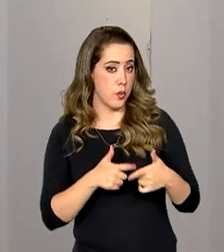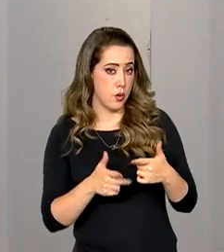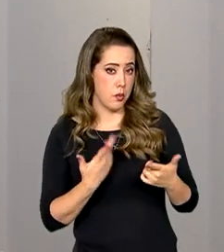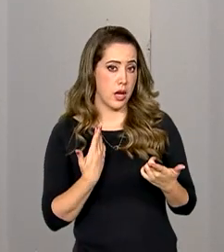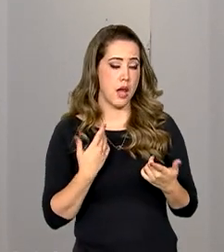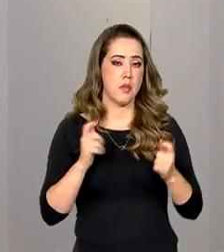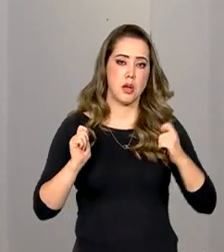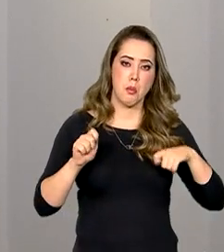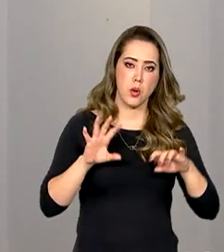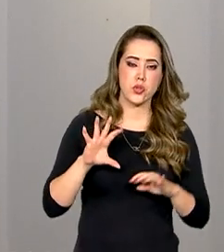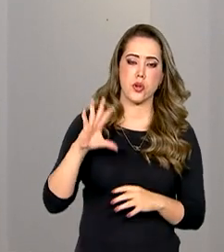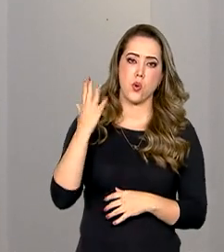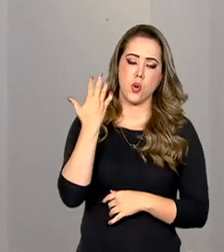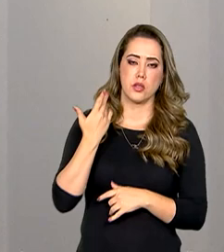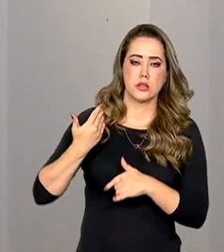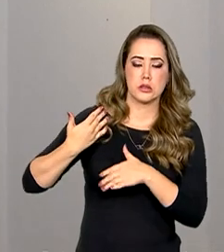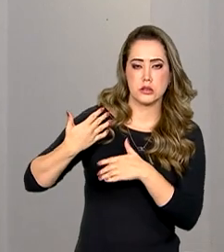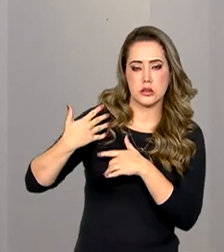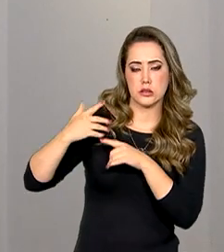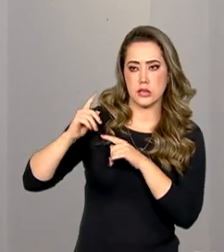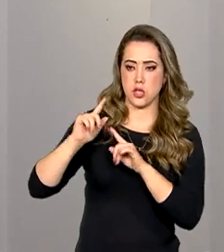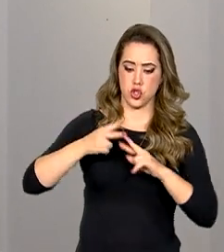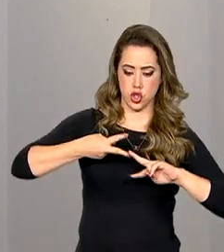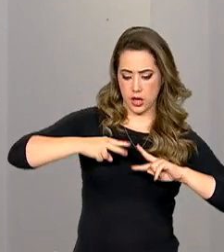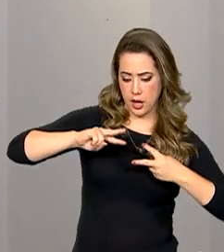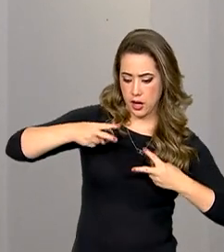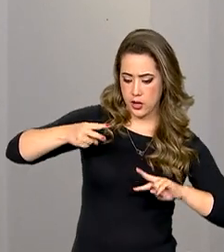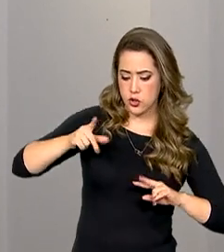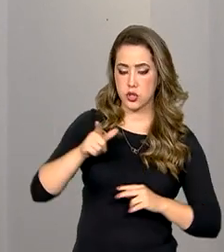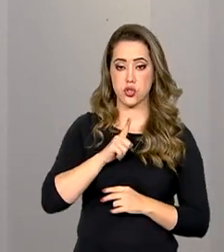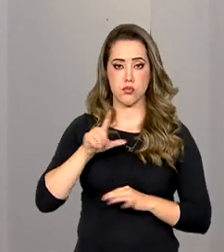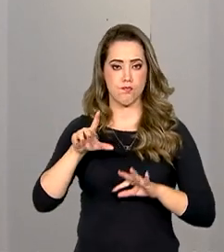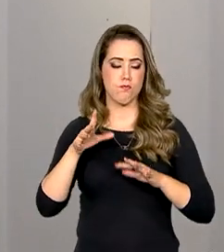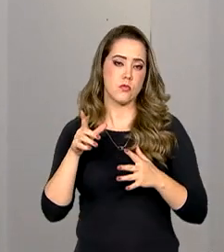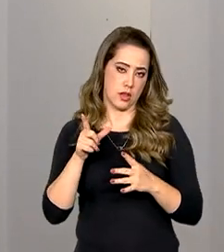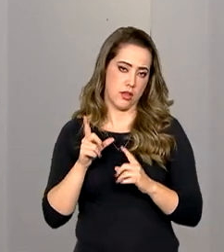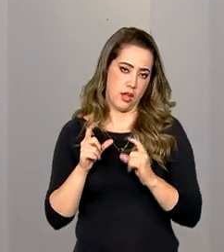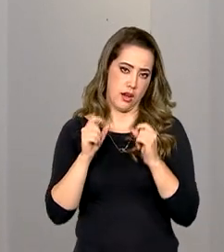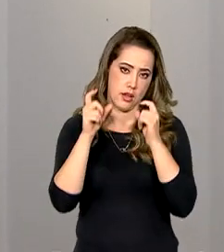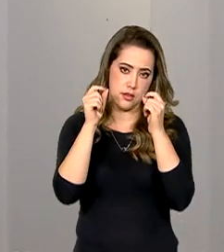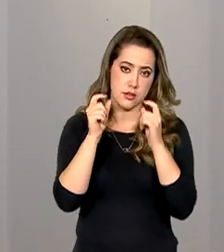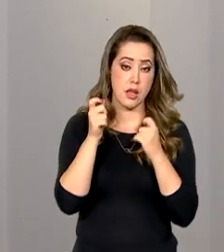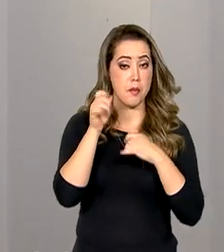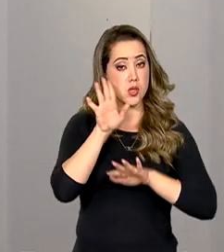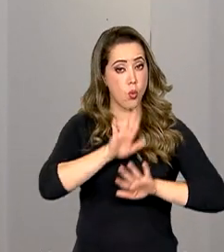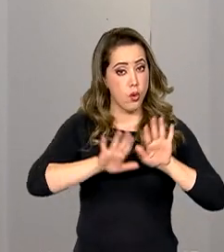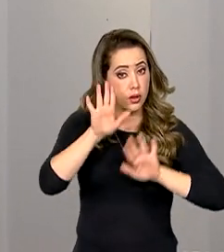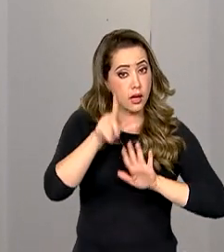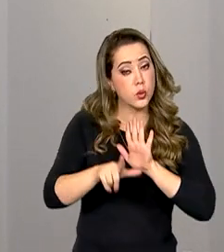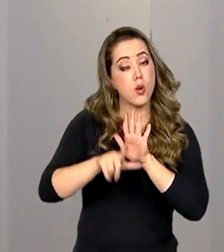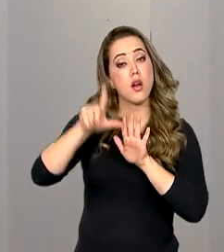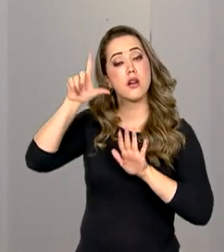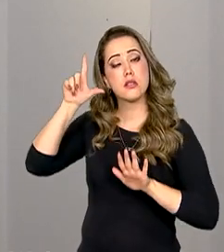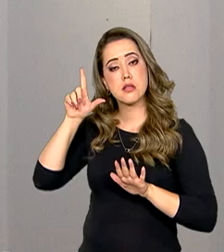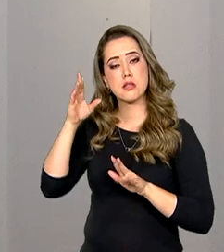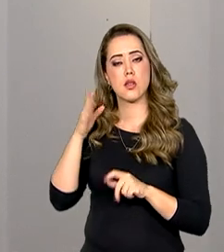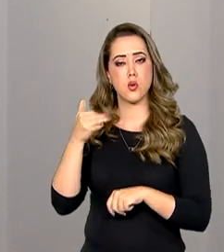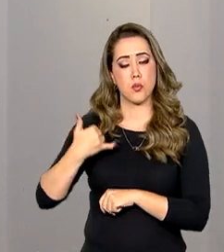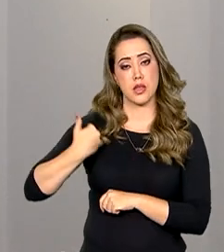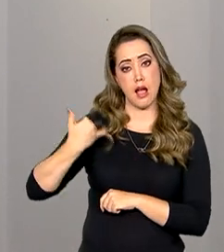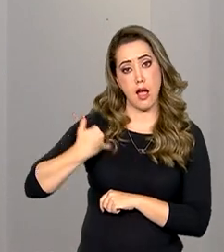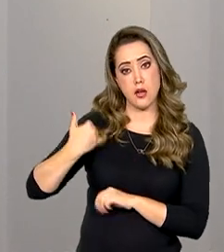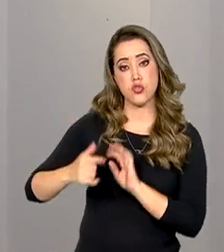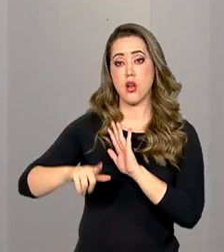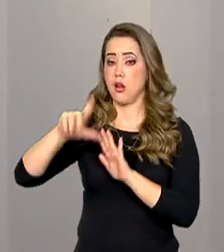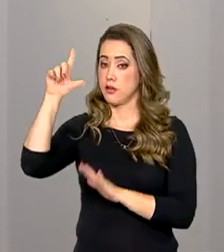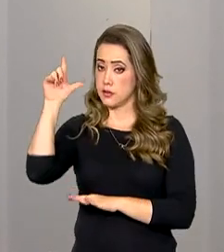possa incorrer num risco maior de desenvolver essa doença, é recomendável uma atenção numa fase mais inicial, né? numa idade mais